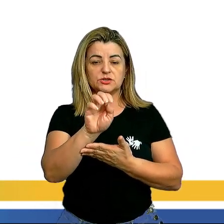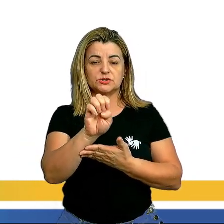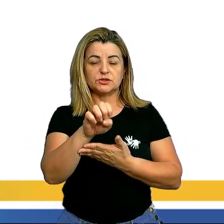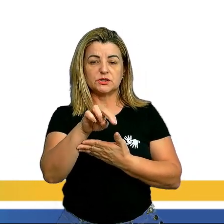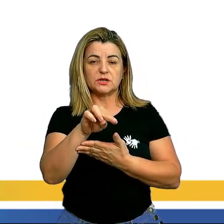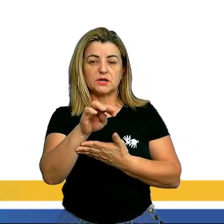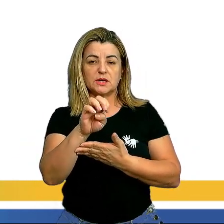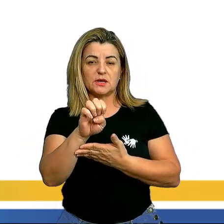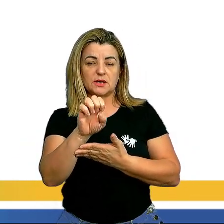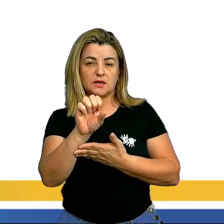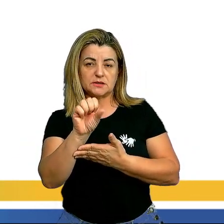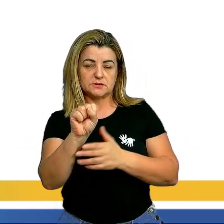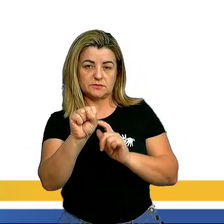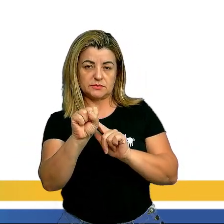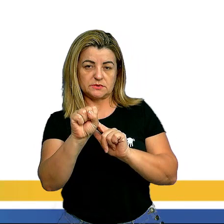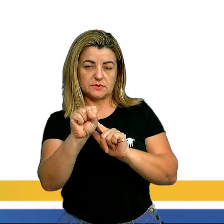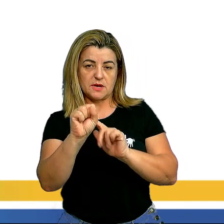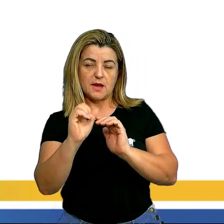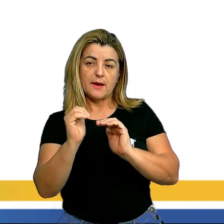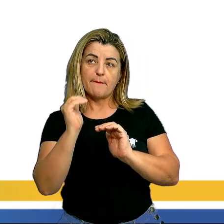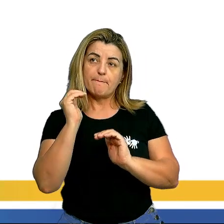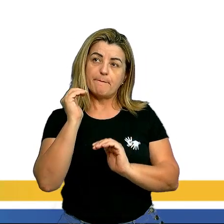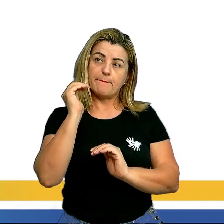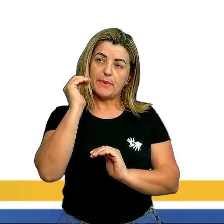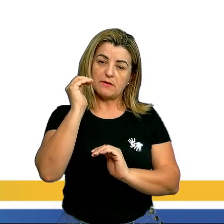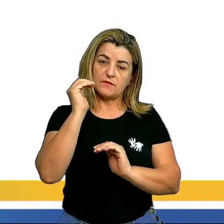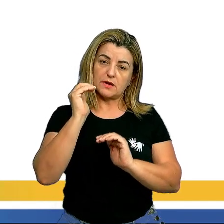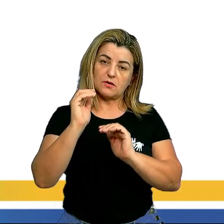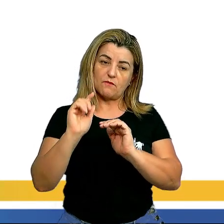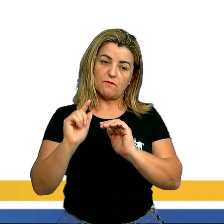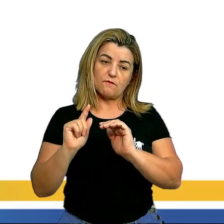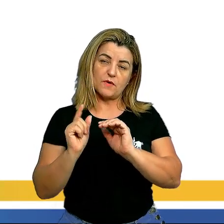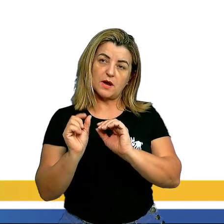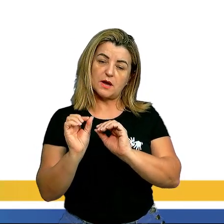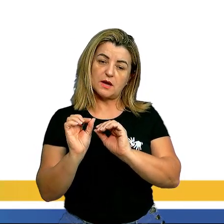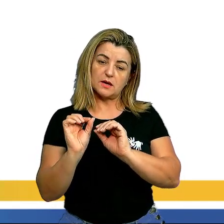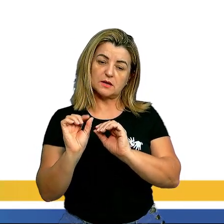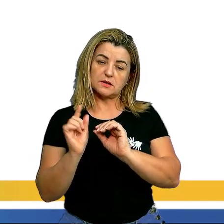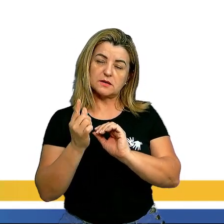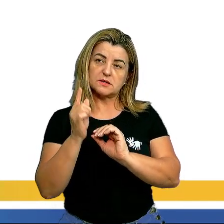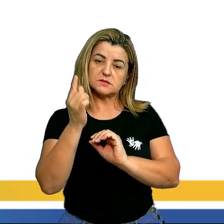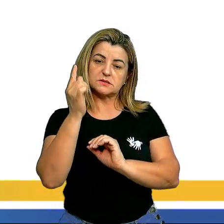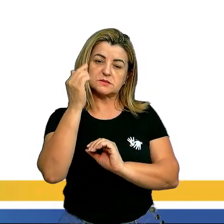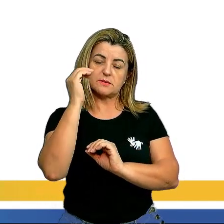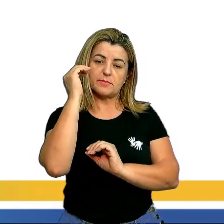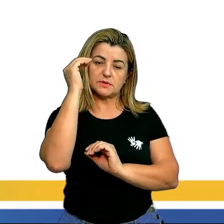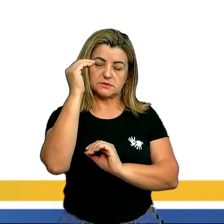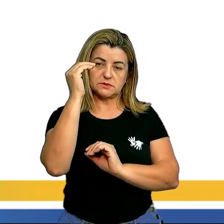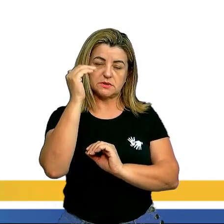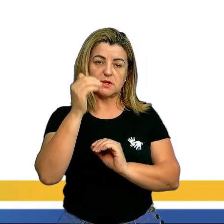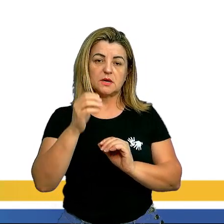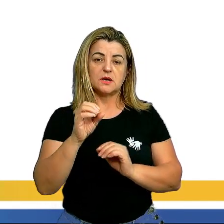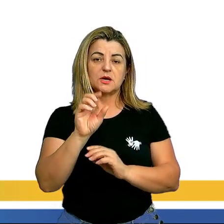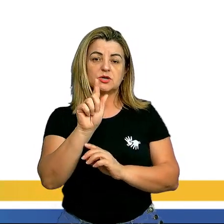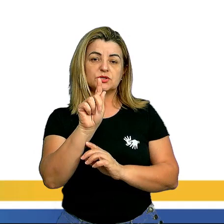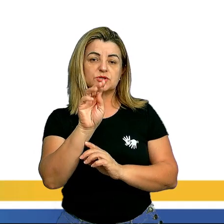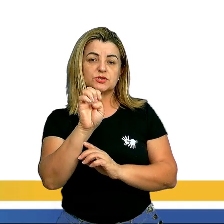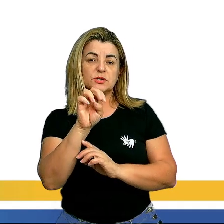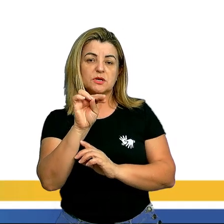dizer ana, que é para cima, ou seja, ele vai crescer aqui, ó. Gênese quer dizer origem.